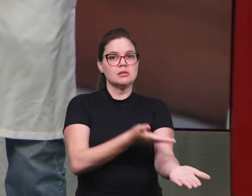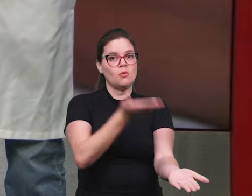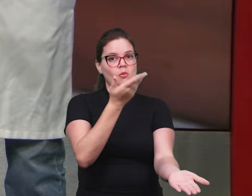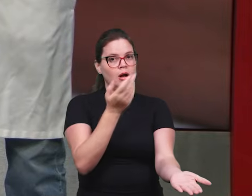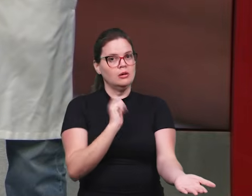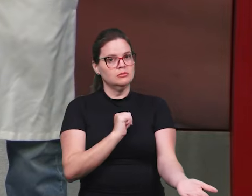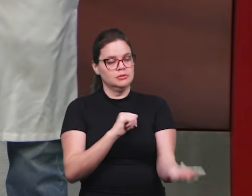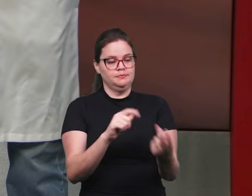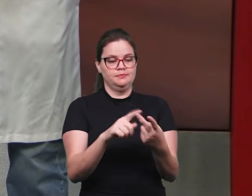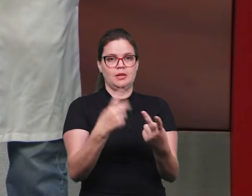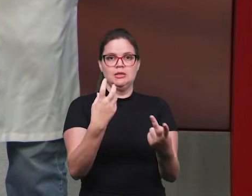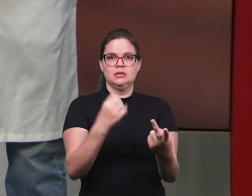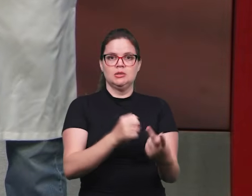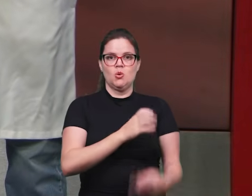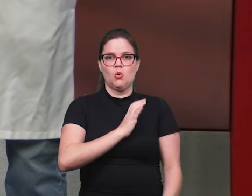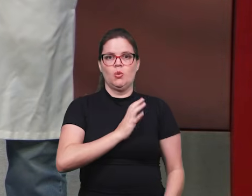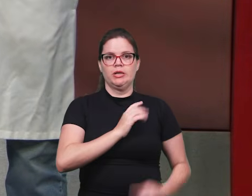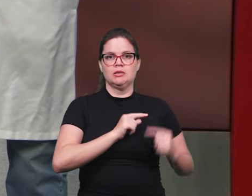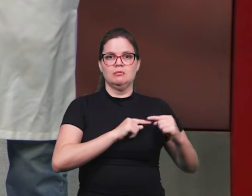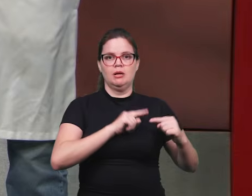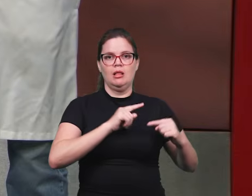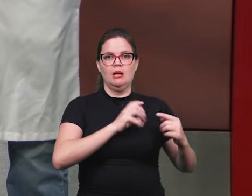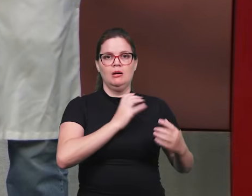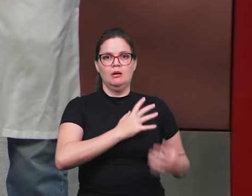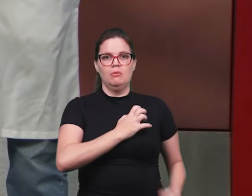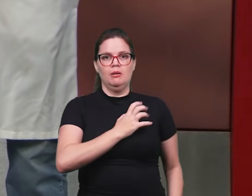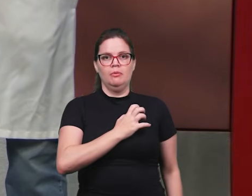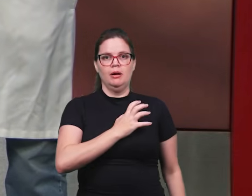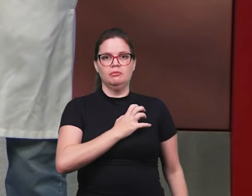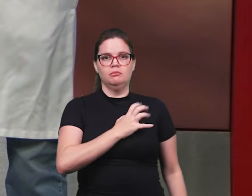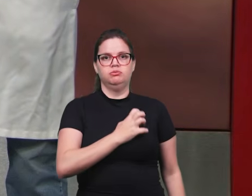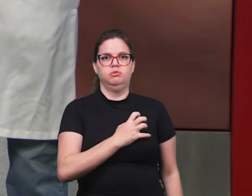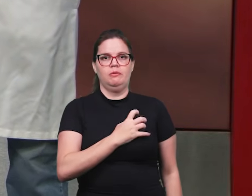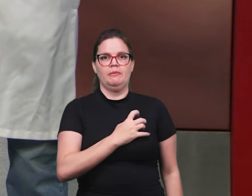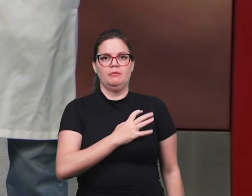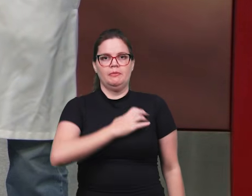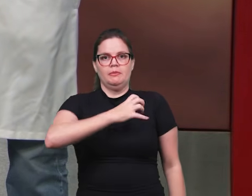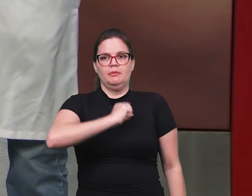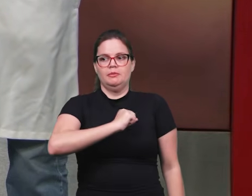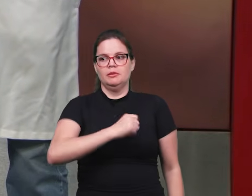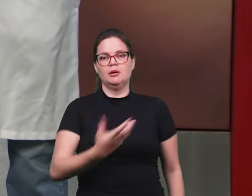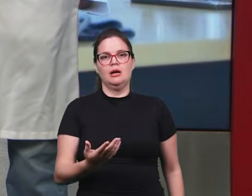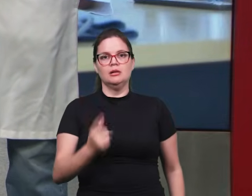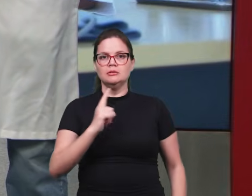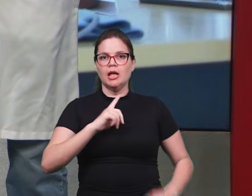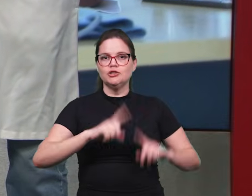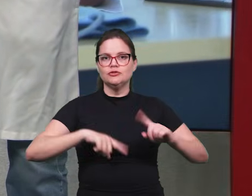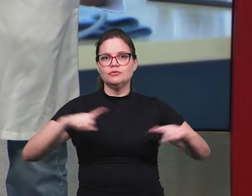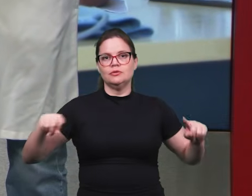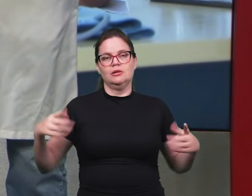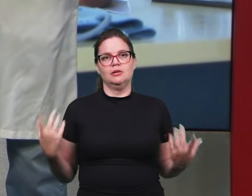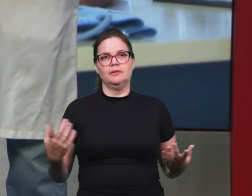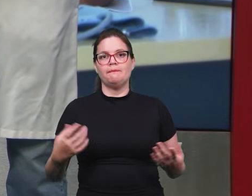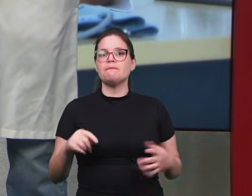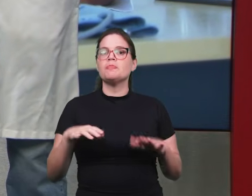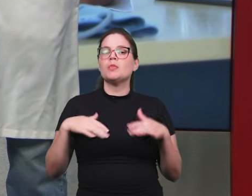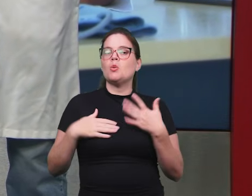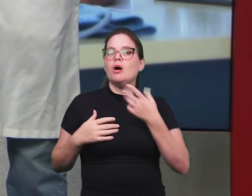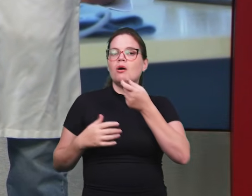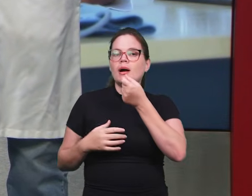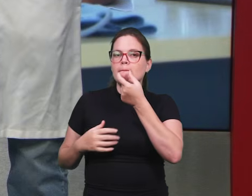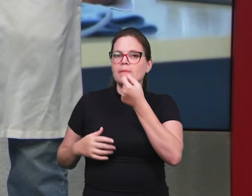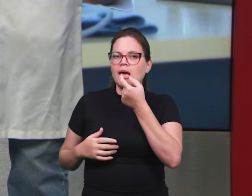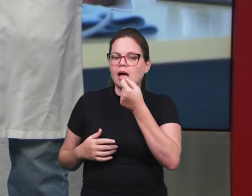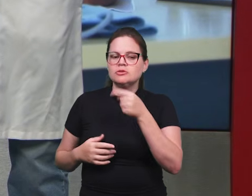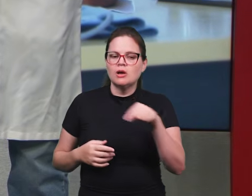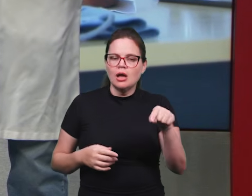acompanhada, uma arritmia, uma doença arterial crônica, medicamentos que o paciente está tomando que você precisa suspender